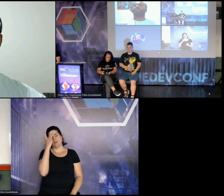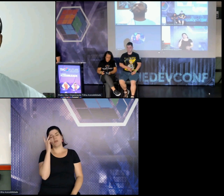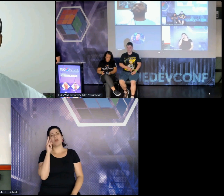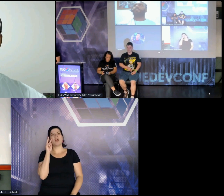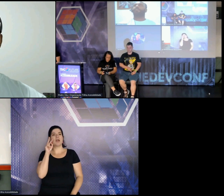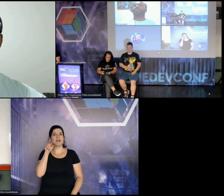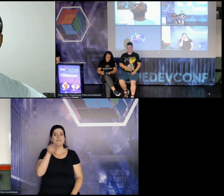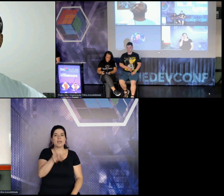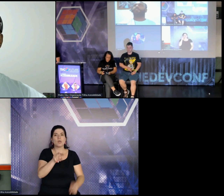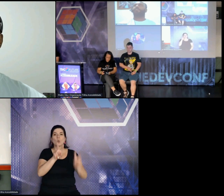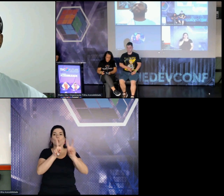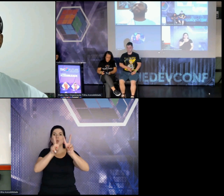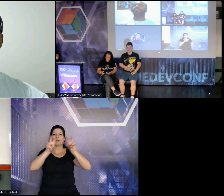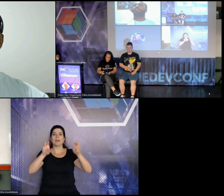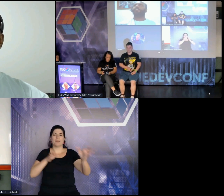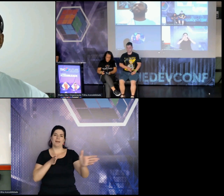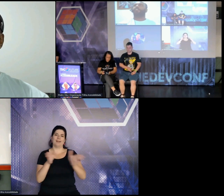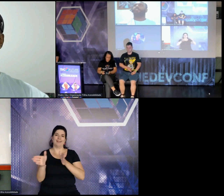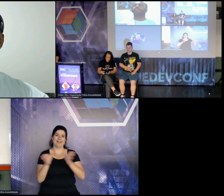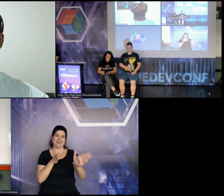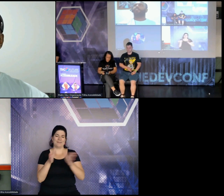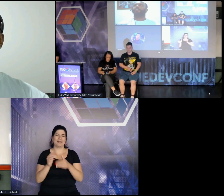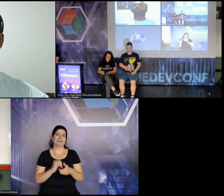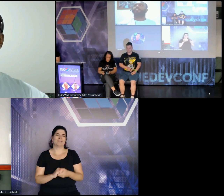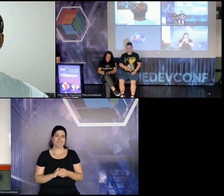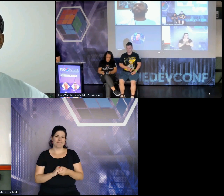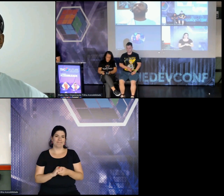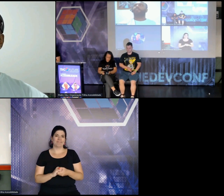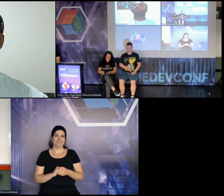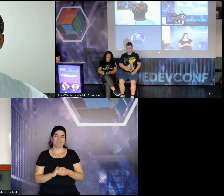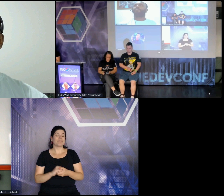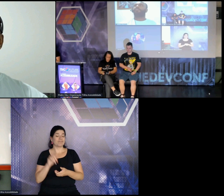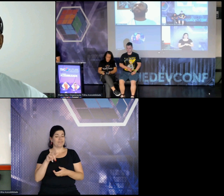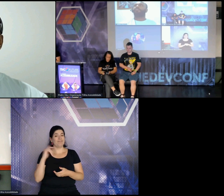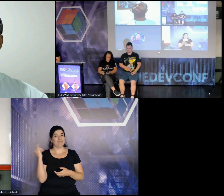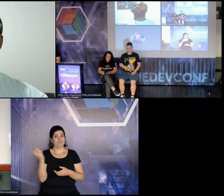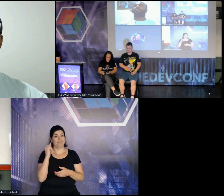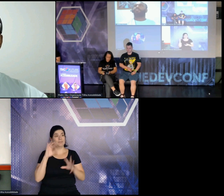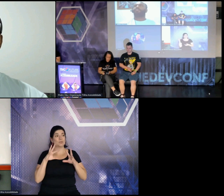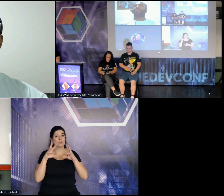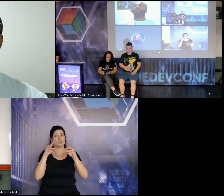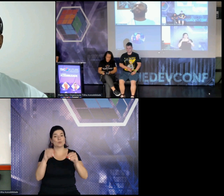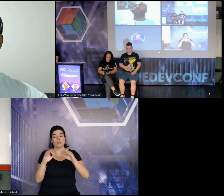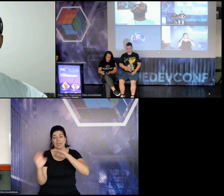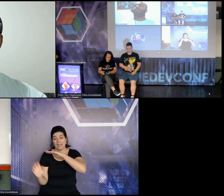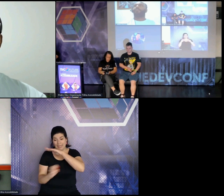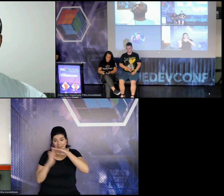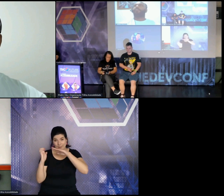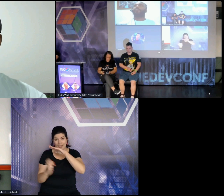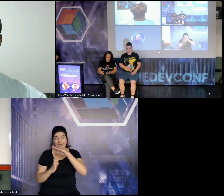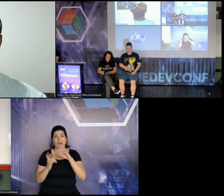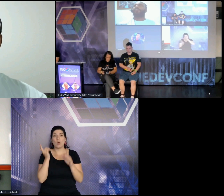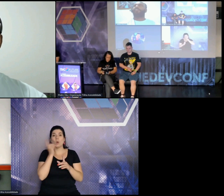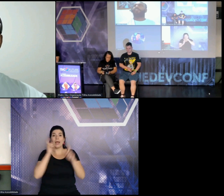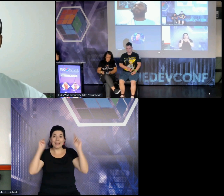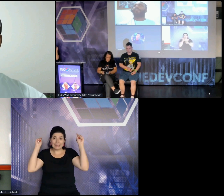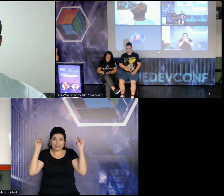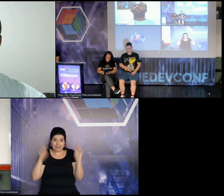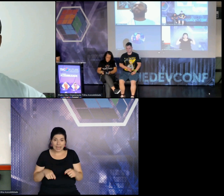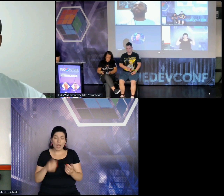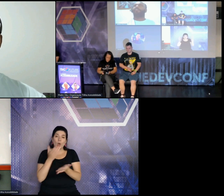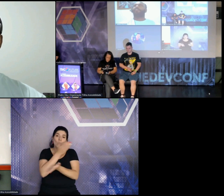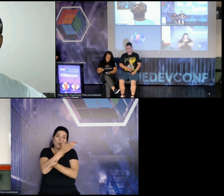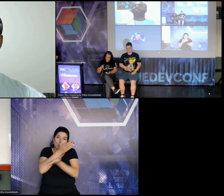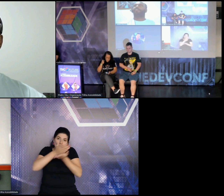para o tema acessibilidade em ferramental. E todas as empresas que puderem aqui começar,